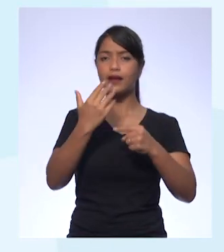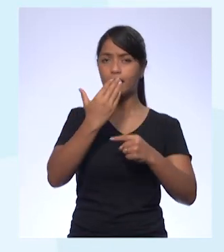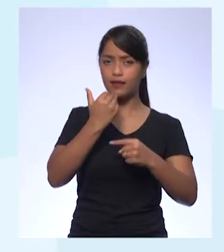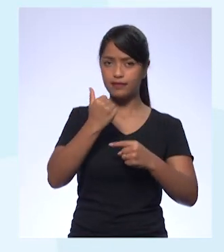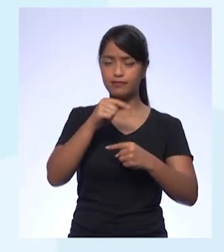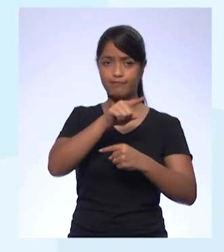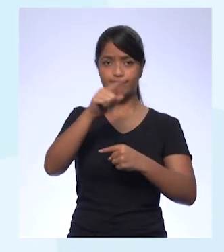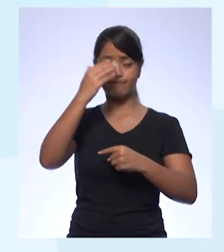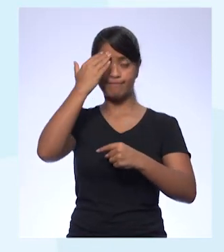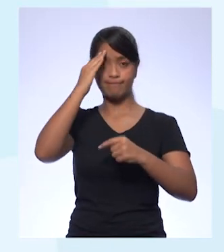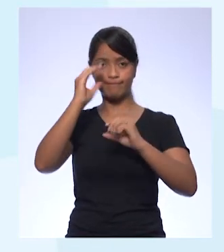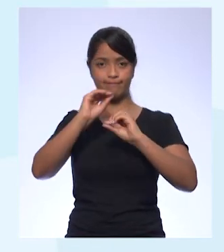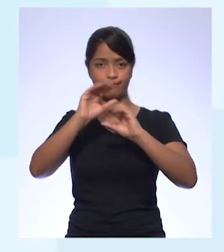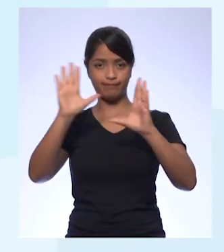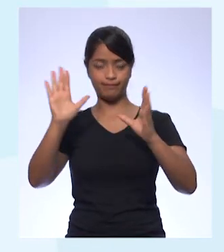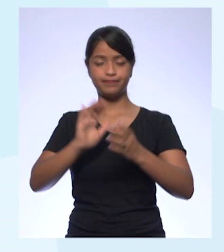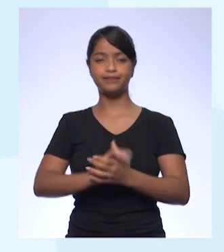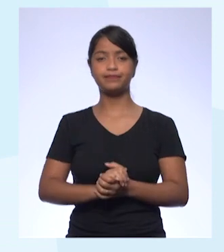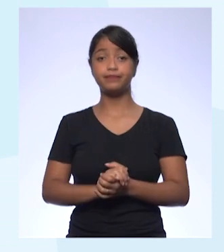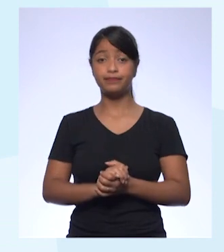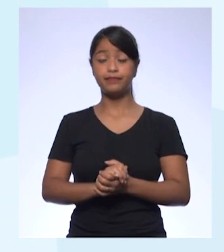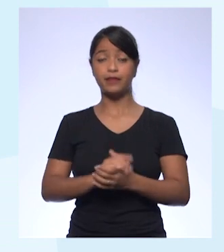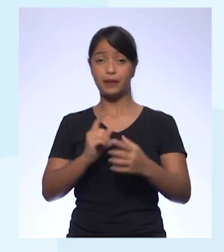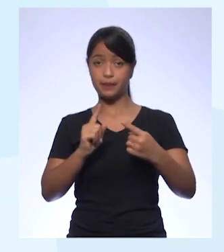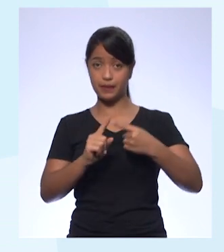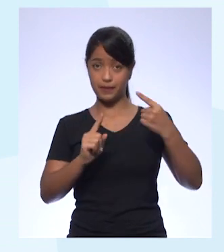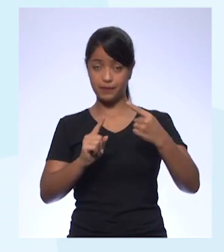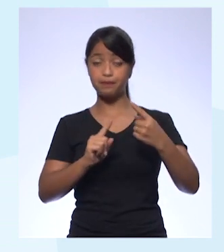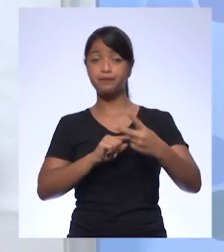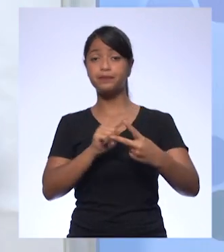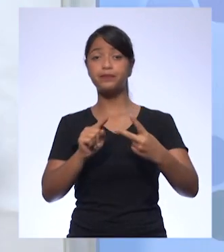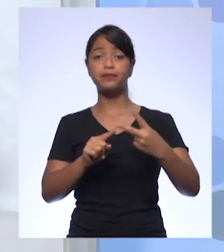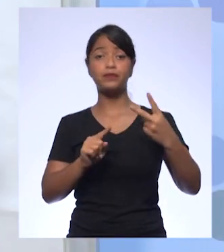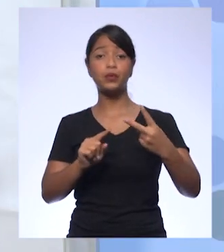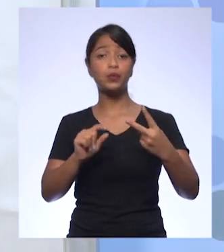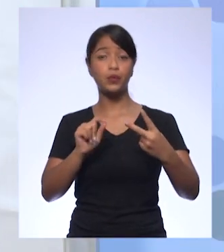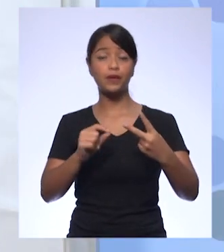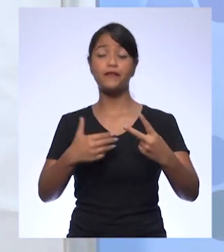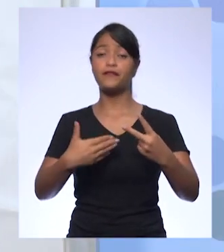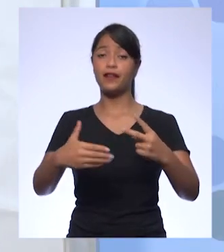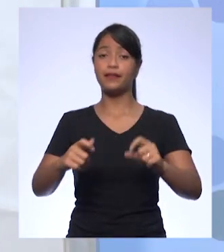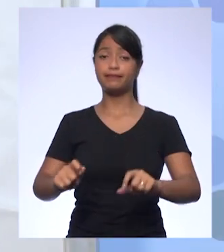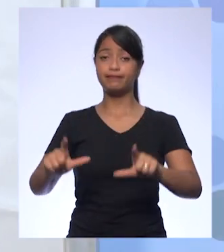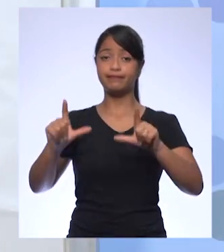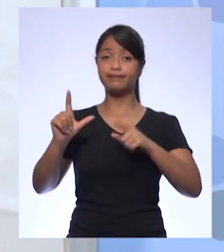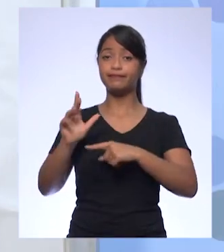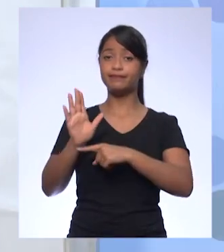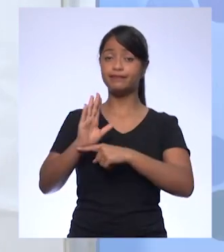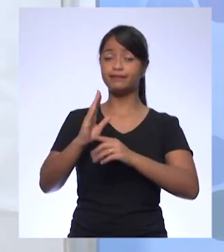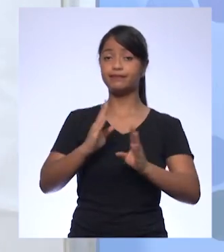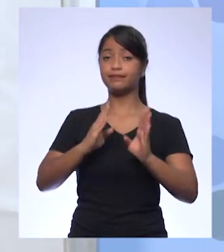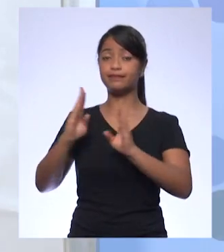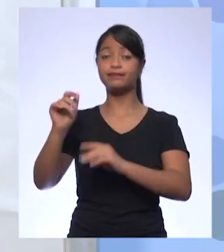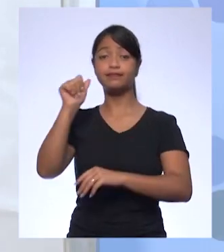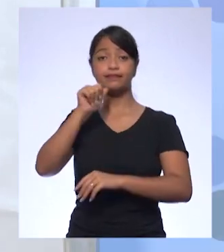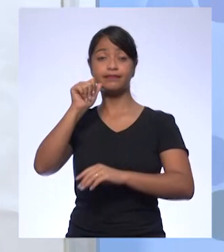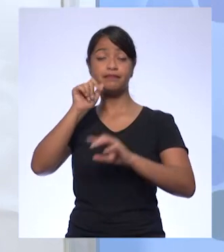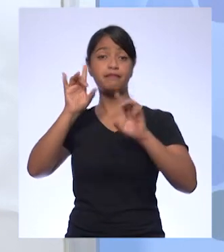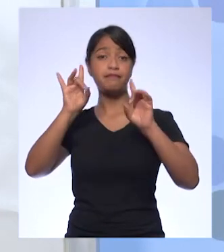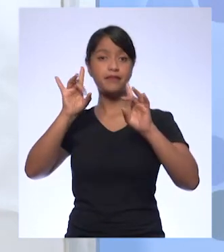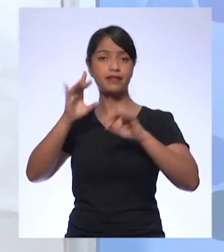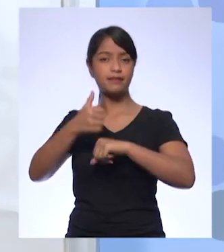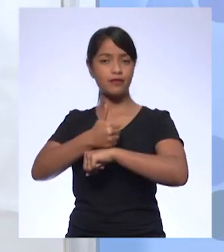Assim, na segunda parte da aula, a gente vai ouvir uma especialista falar sobre a importância da gente